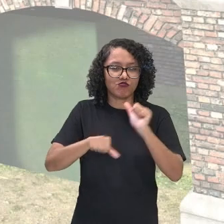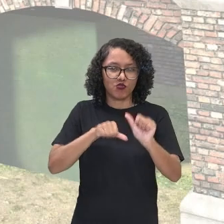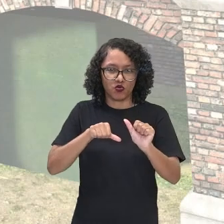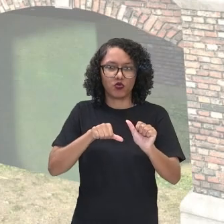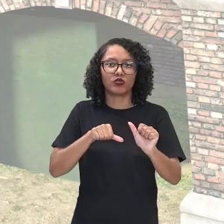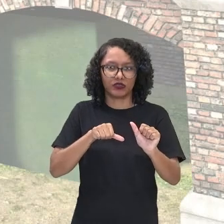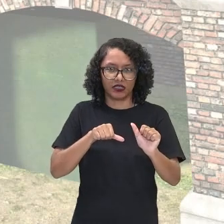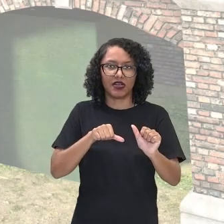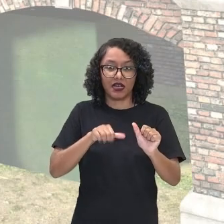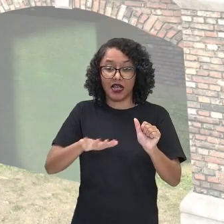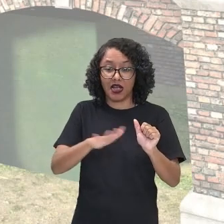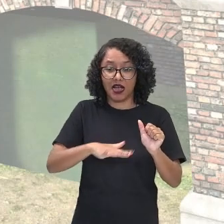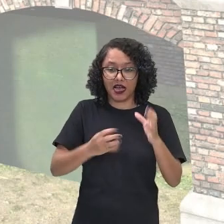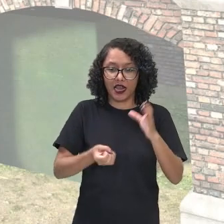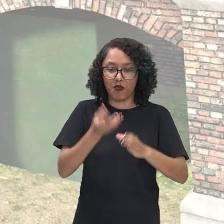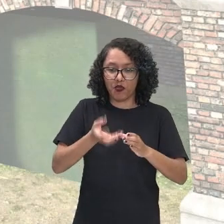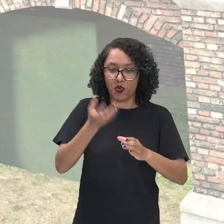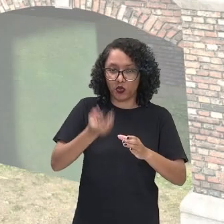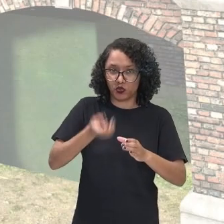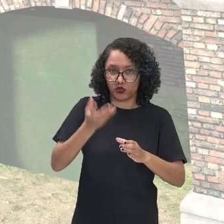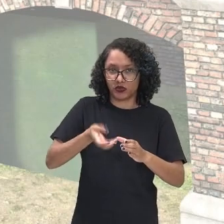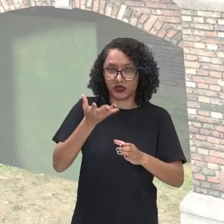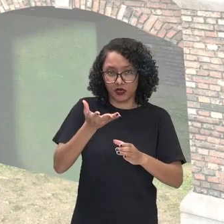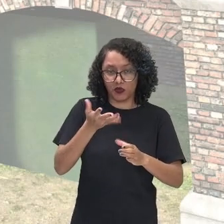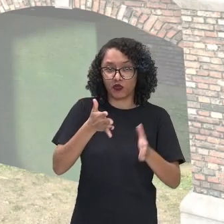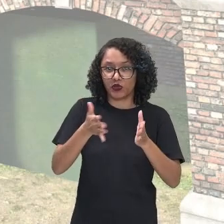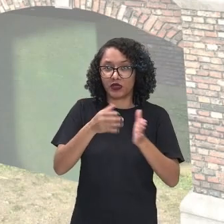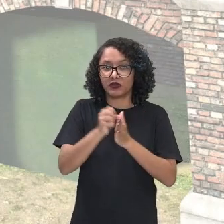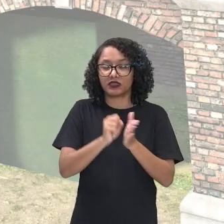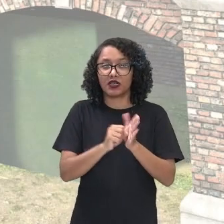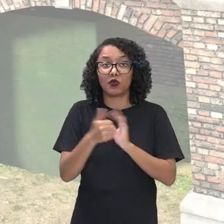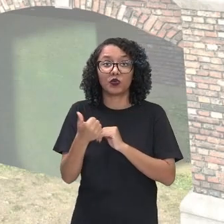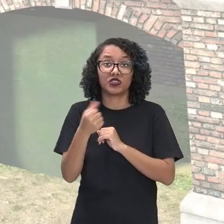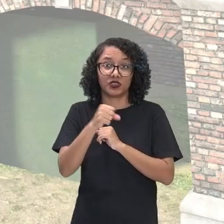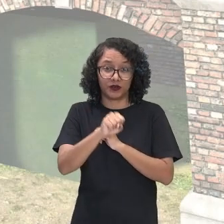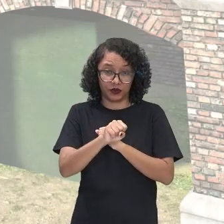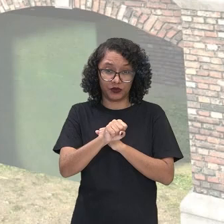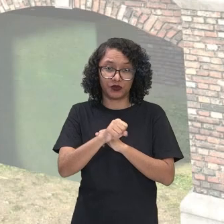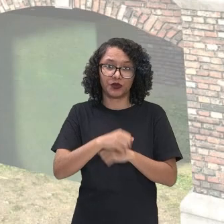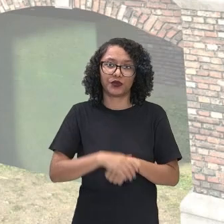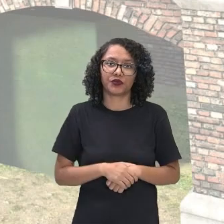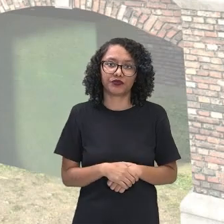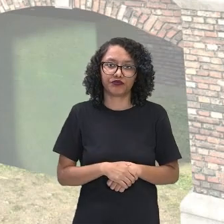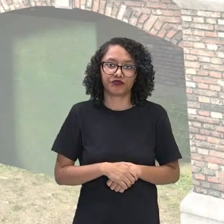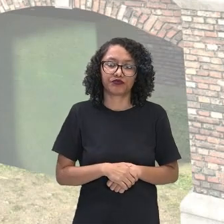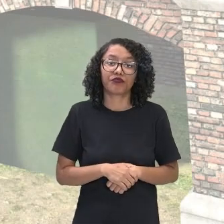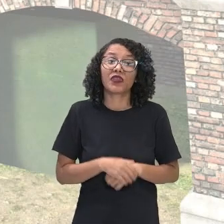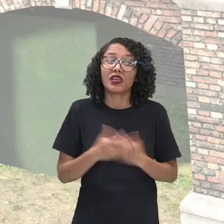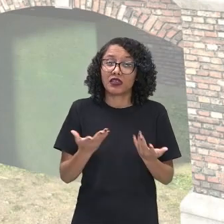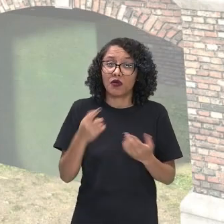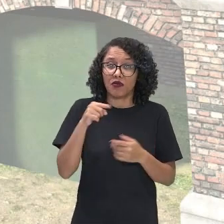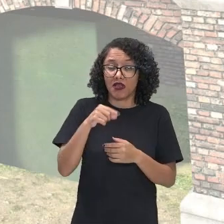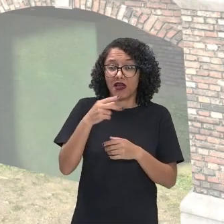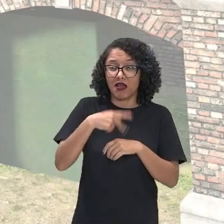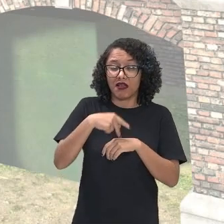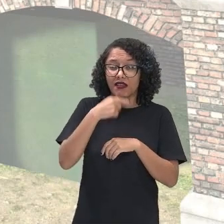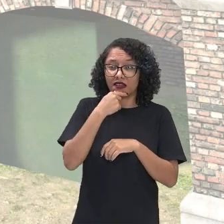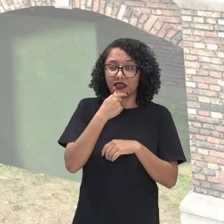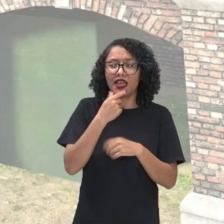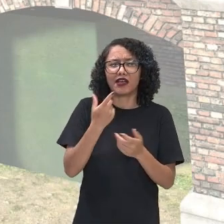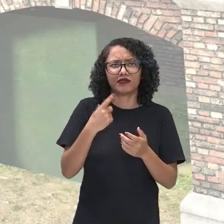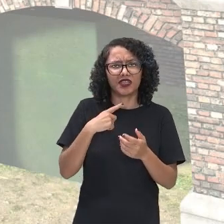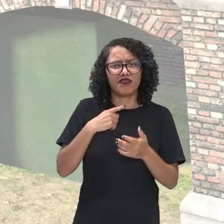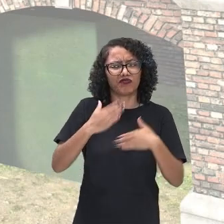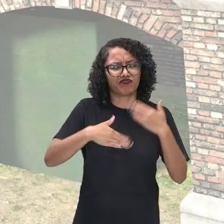essa produção. Então, no século XVIII, a Inglaterra, ela experimentou uma série de avanços